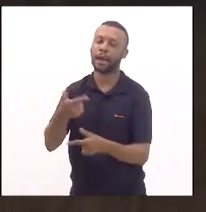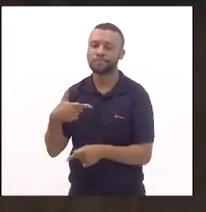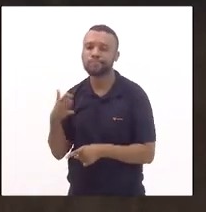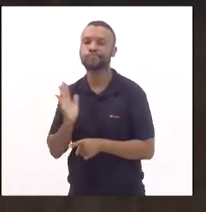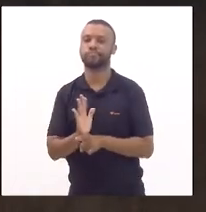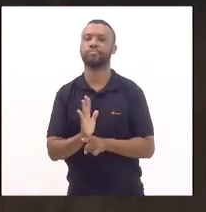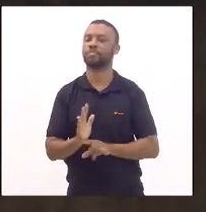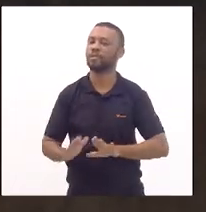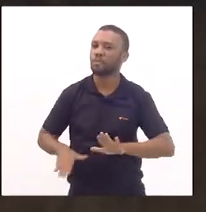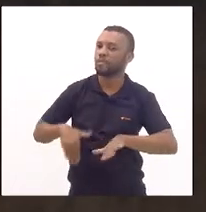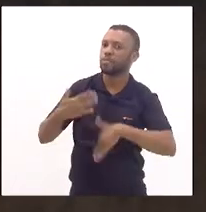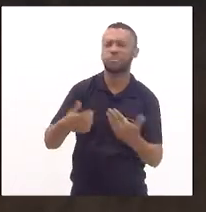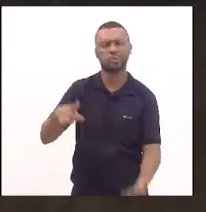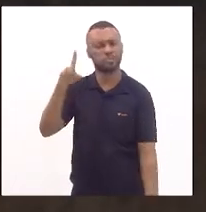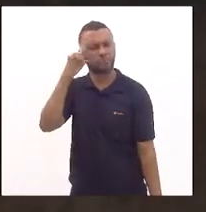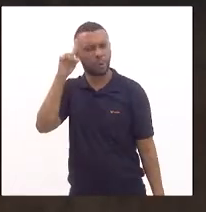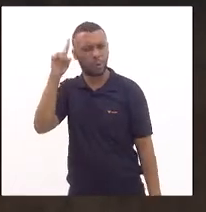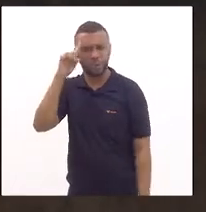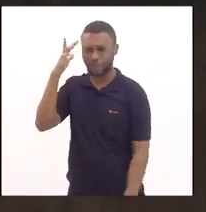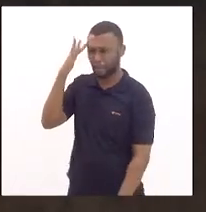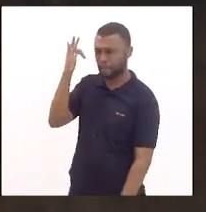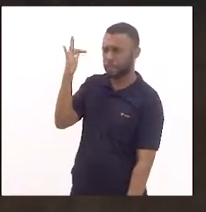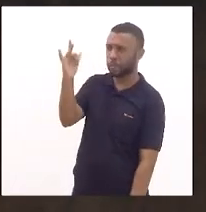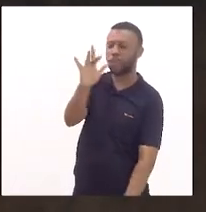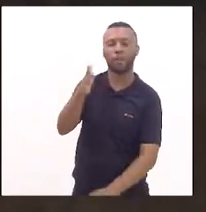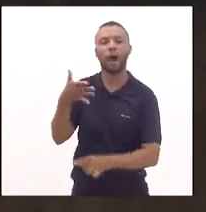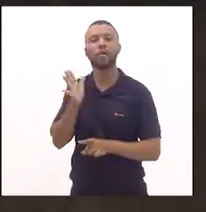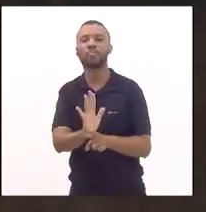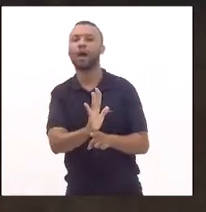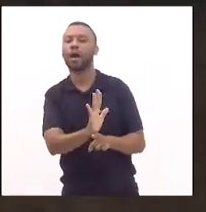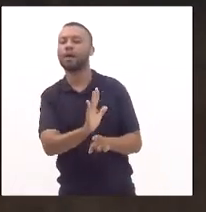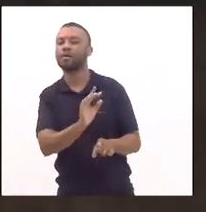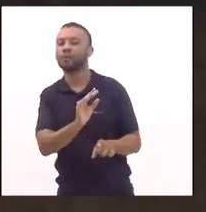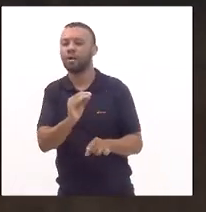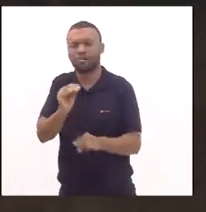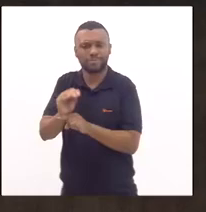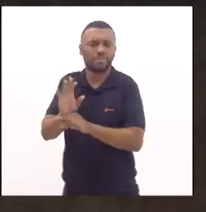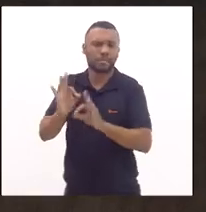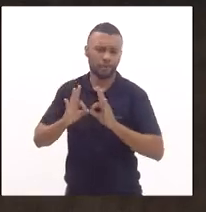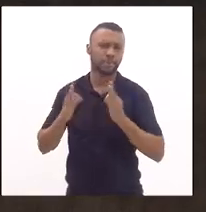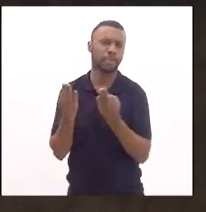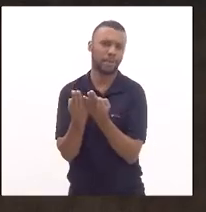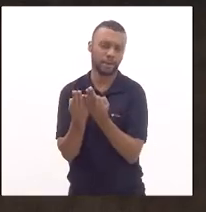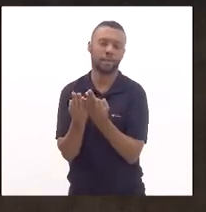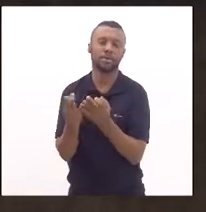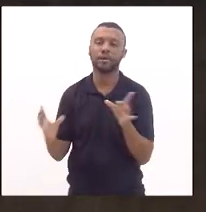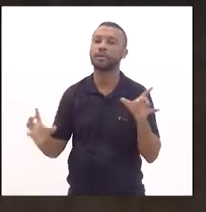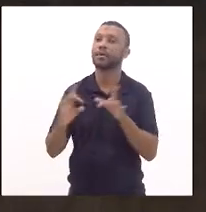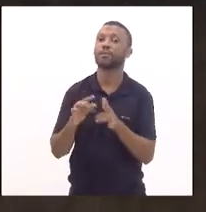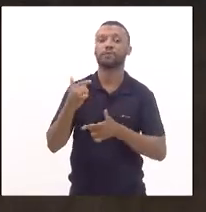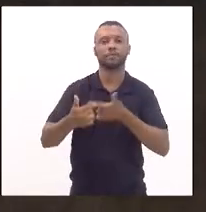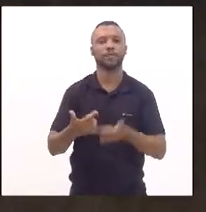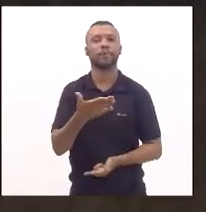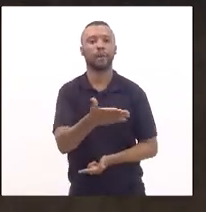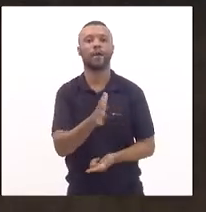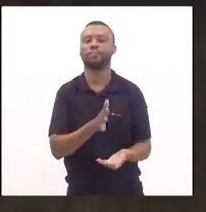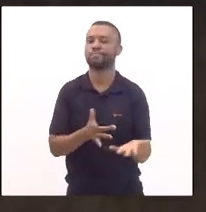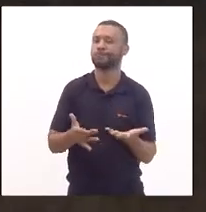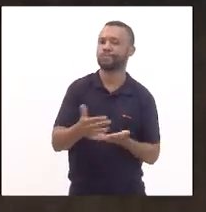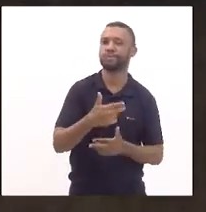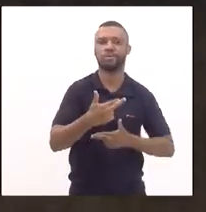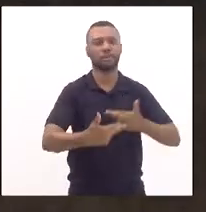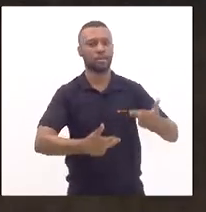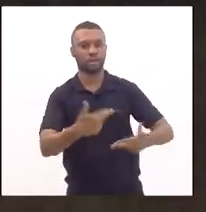que trabalha diariamente para ajudar a levar o sustento à sua casa, através desse trabalho da reciclagem. Então, deputado André e